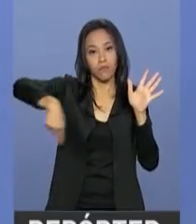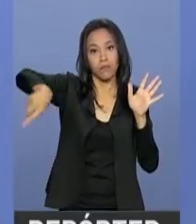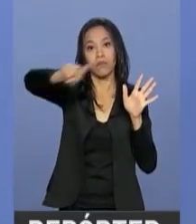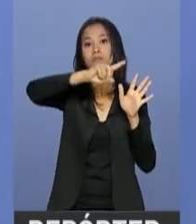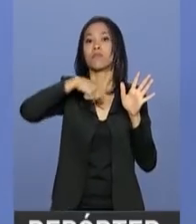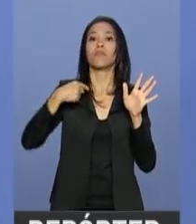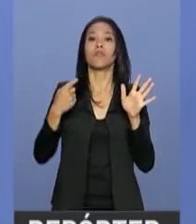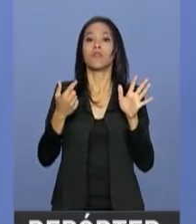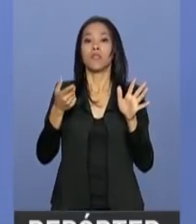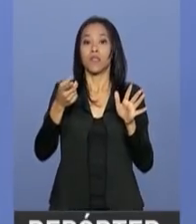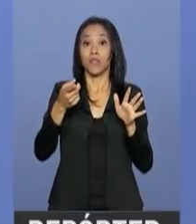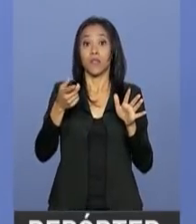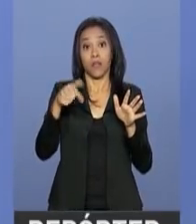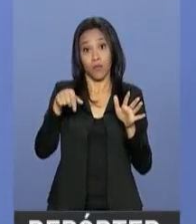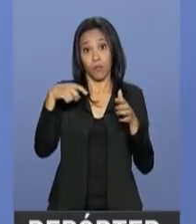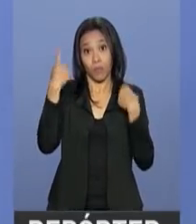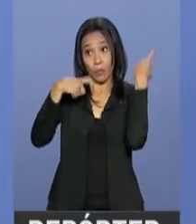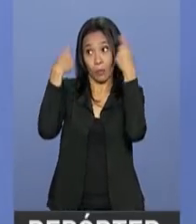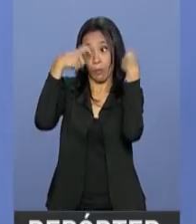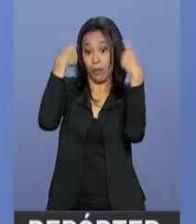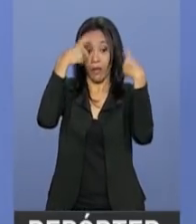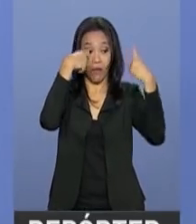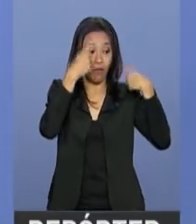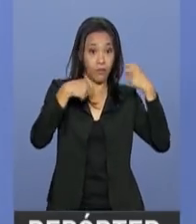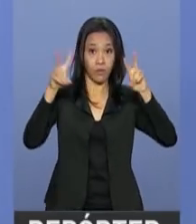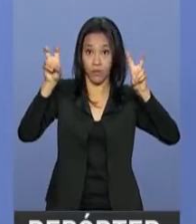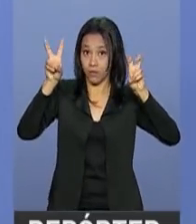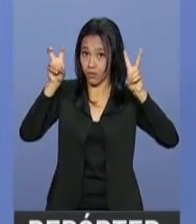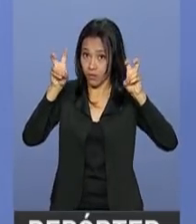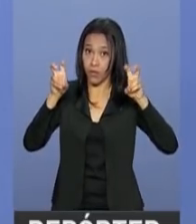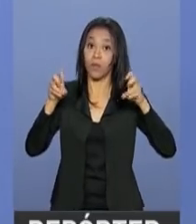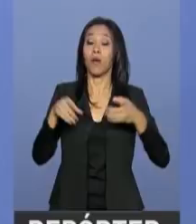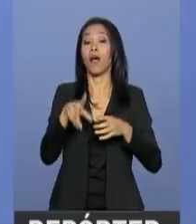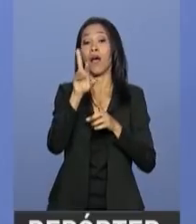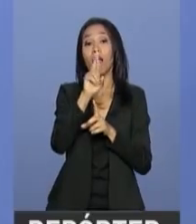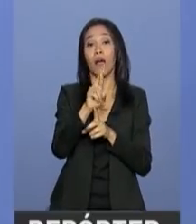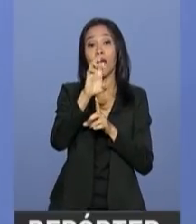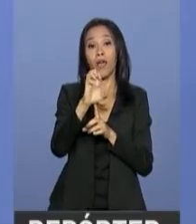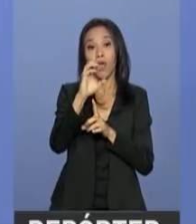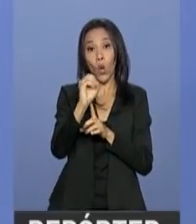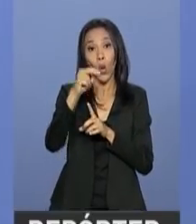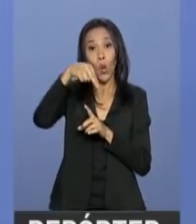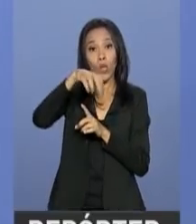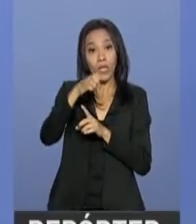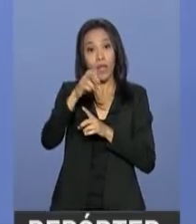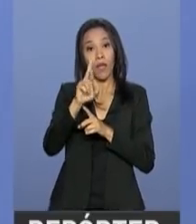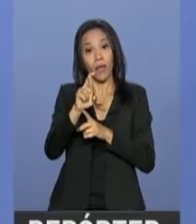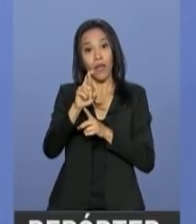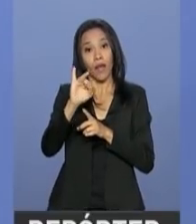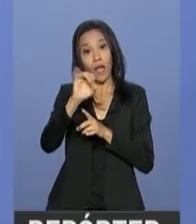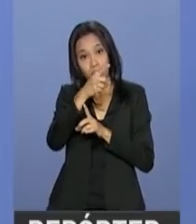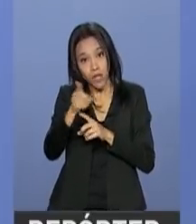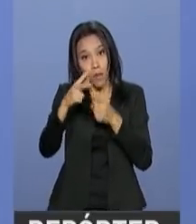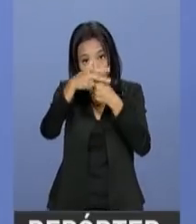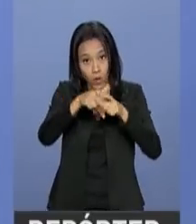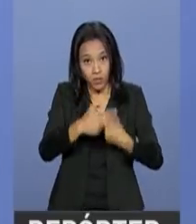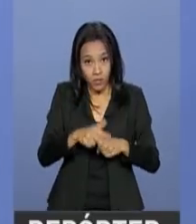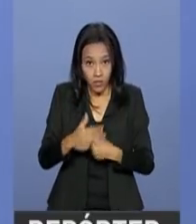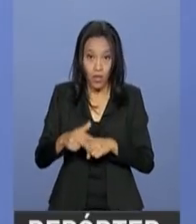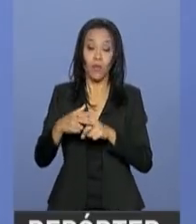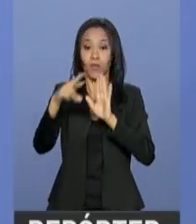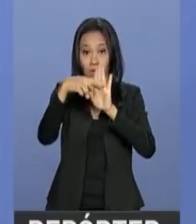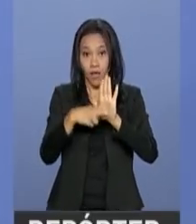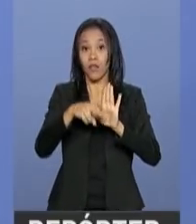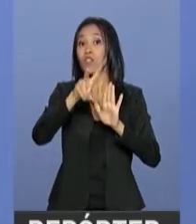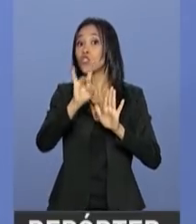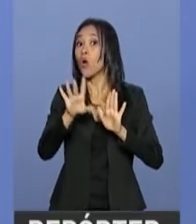estão nas estradas, aqueles que estão preocupados com essa questão, que a reoneração vai atingir alguns setores, mas não atinge, nesse